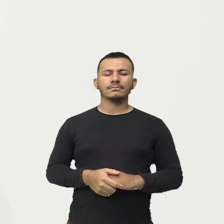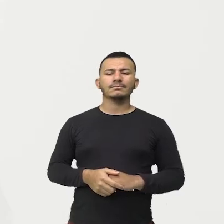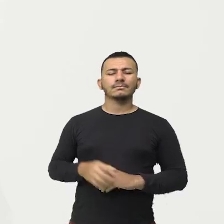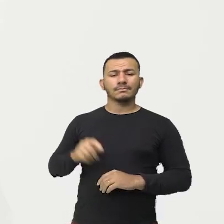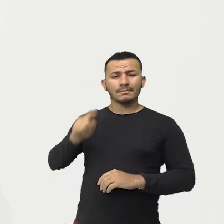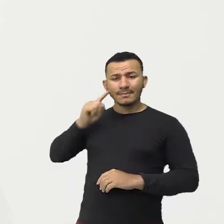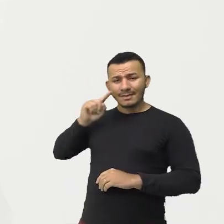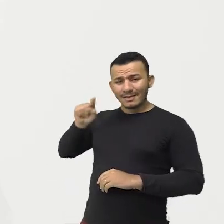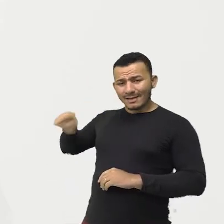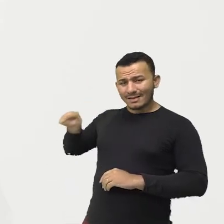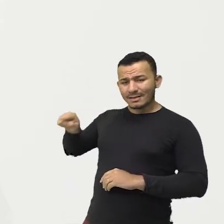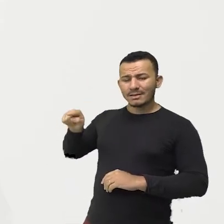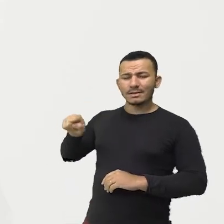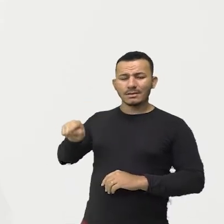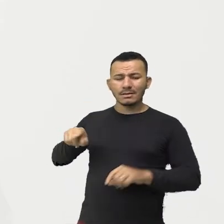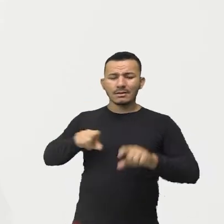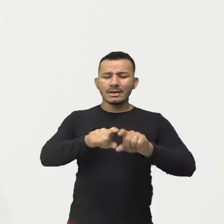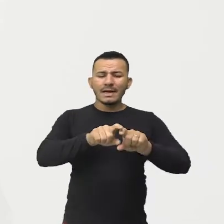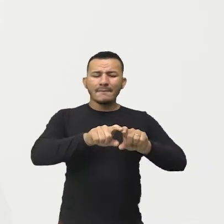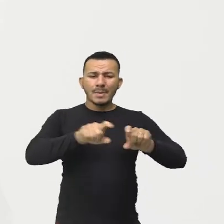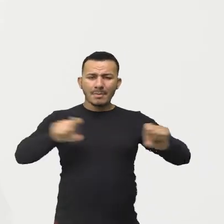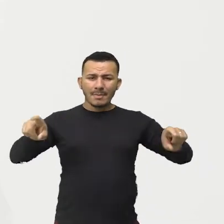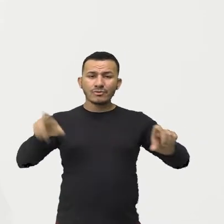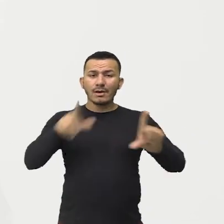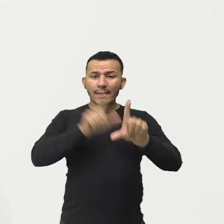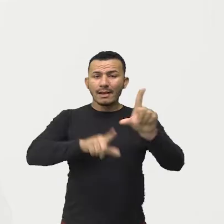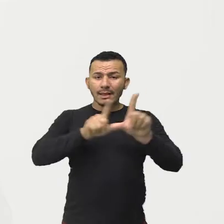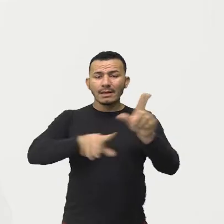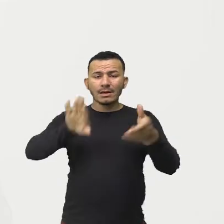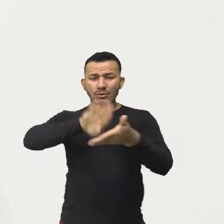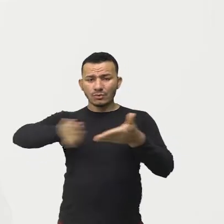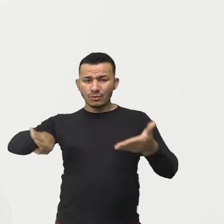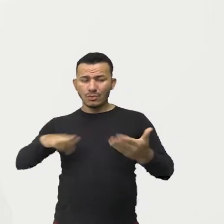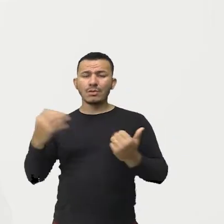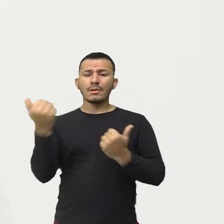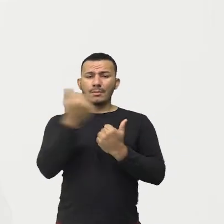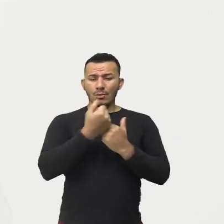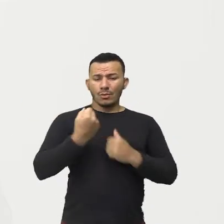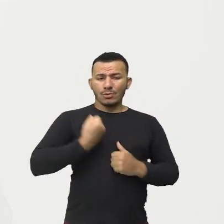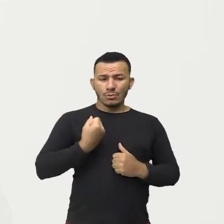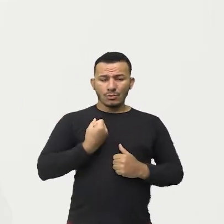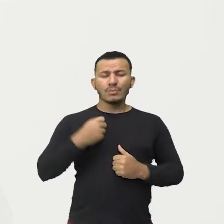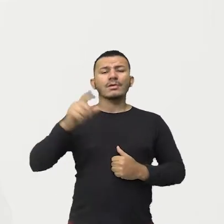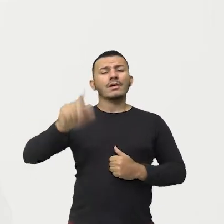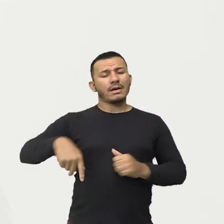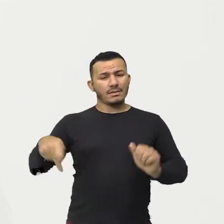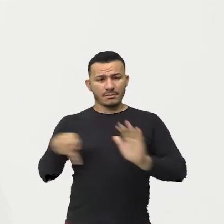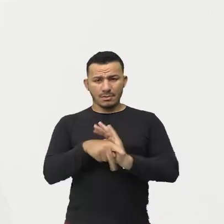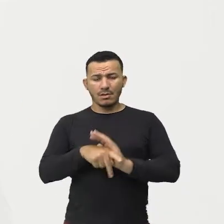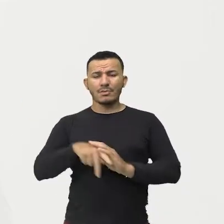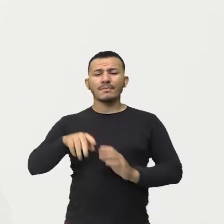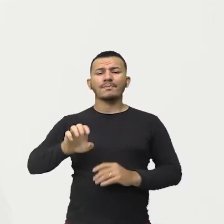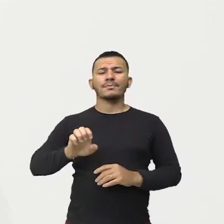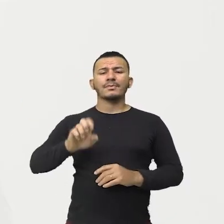Perceba o seguinte, alunos, o que nós temos agora, ó, depois que a gente substituiu, nós temos uma expressão